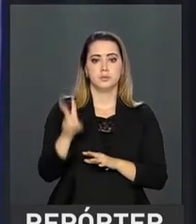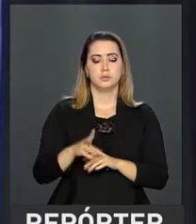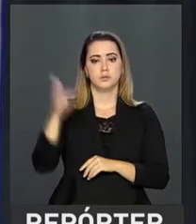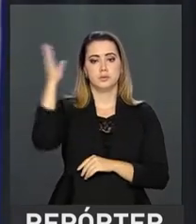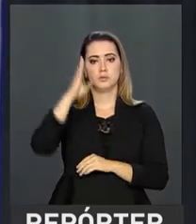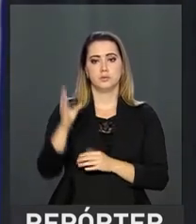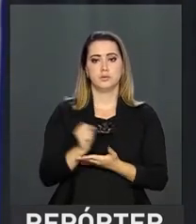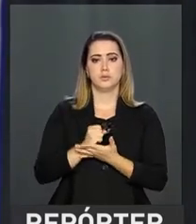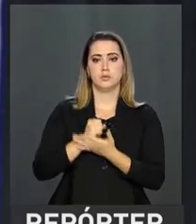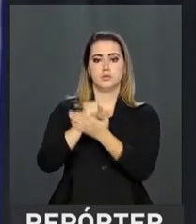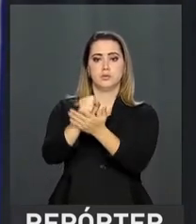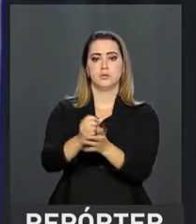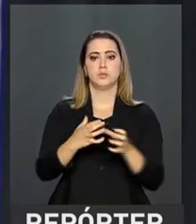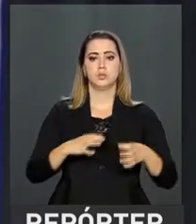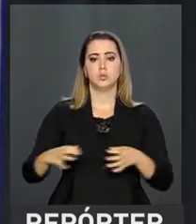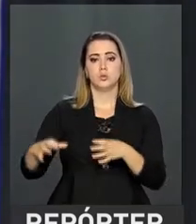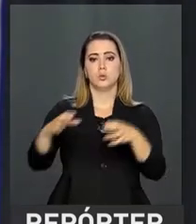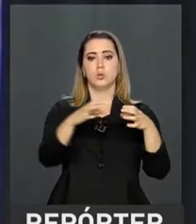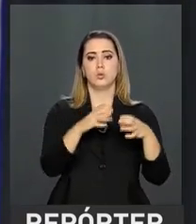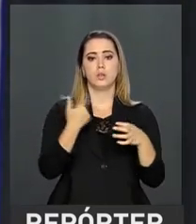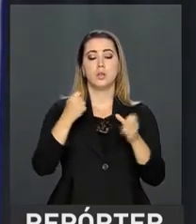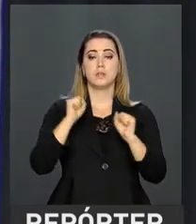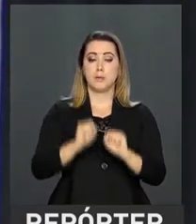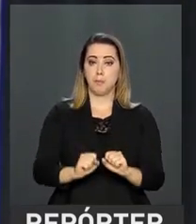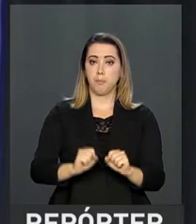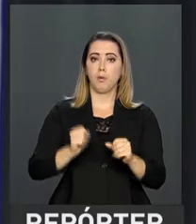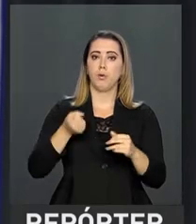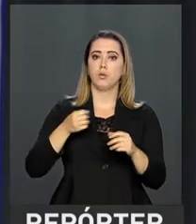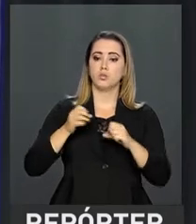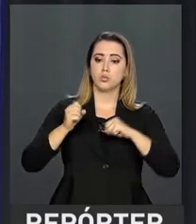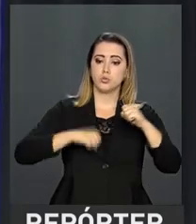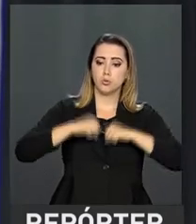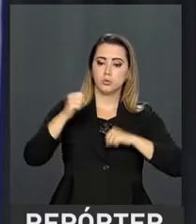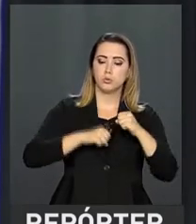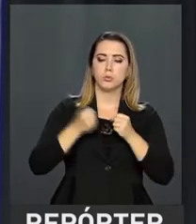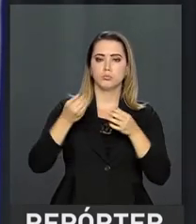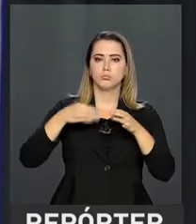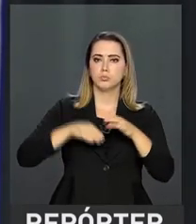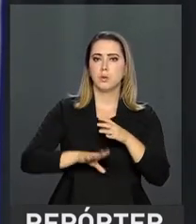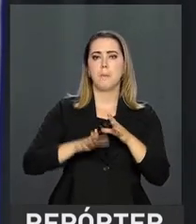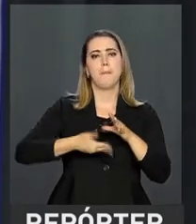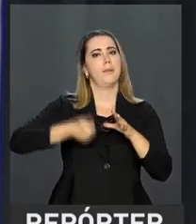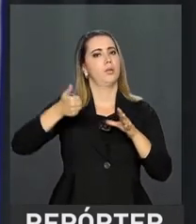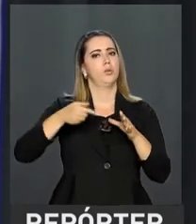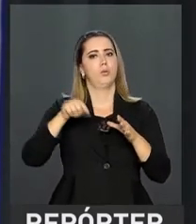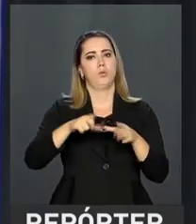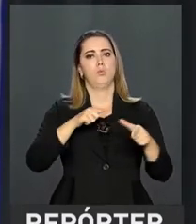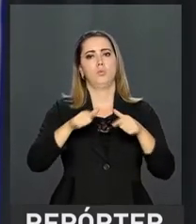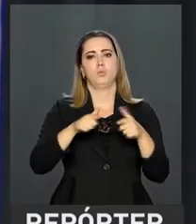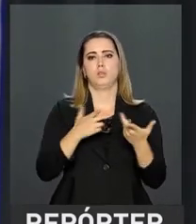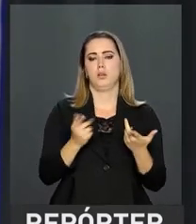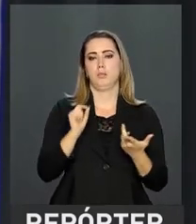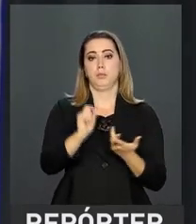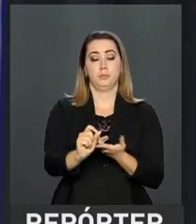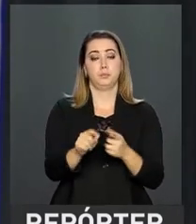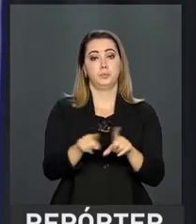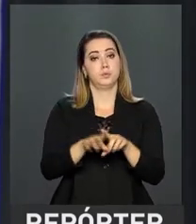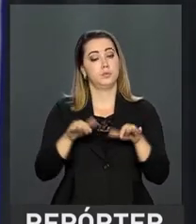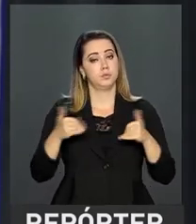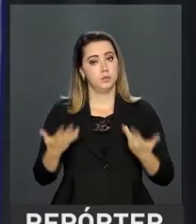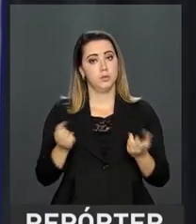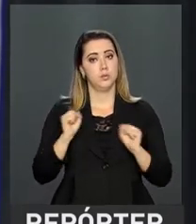oferta permanente de áreas para exploração que vai dar dinâmica é muito maior a atividade com isso teremos condições